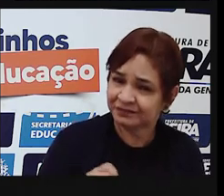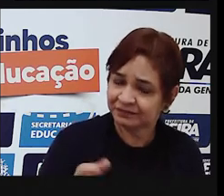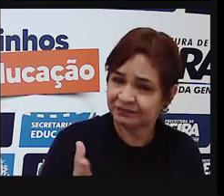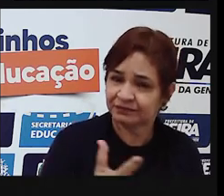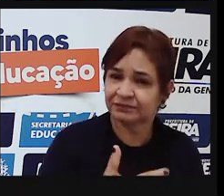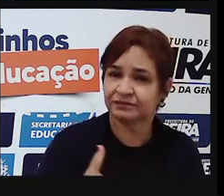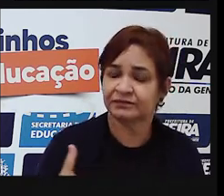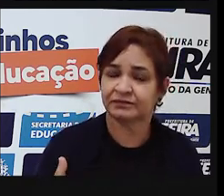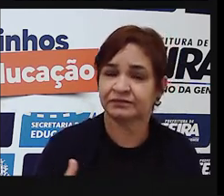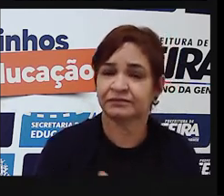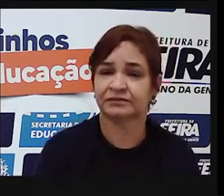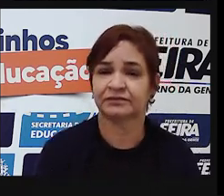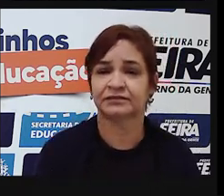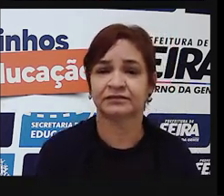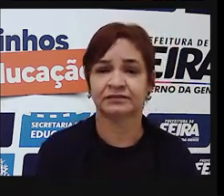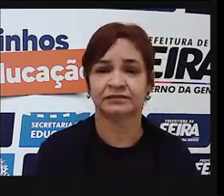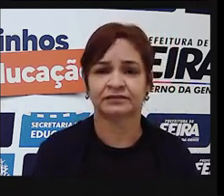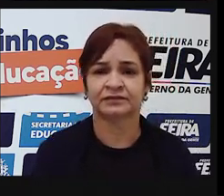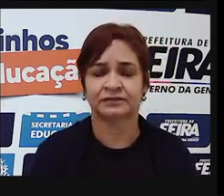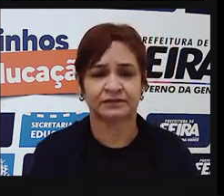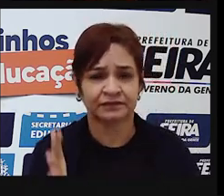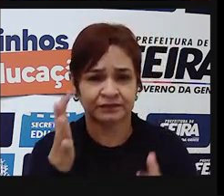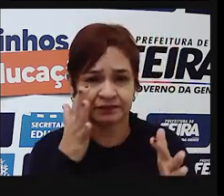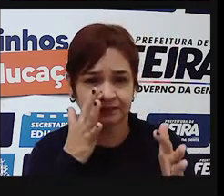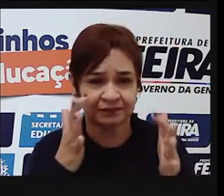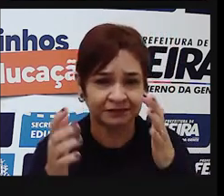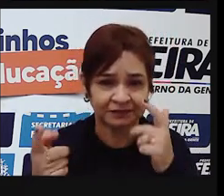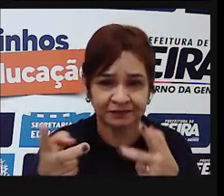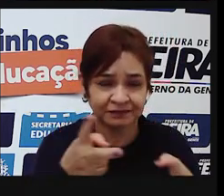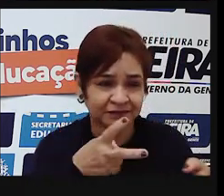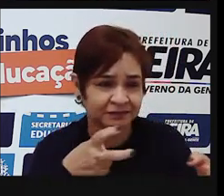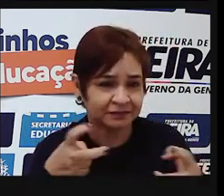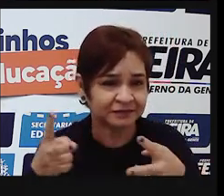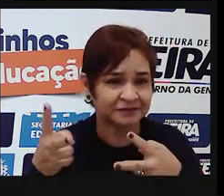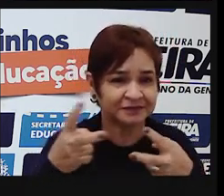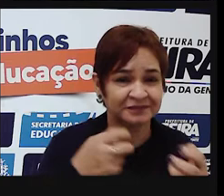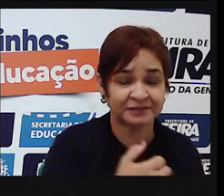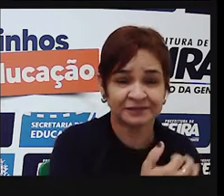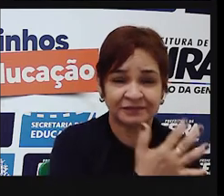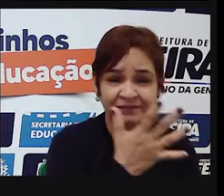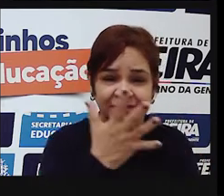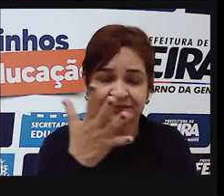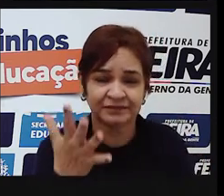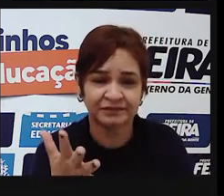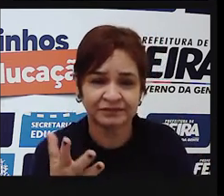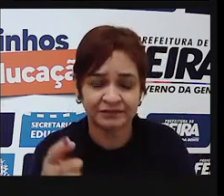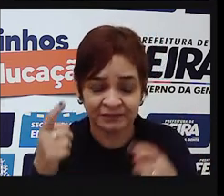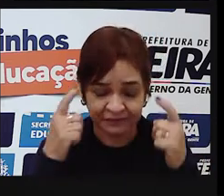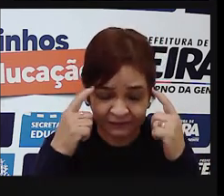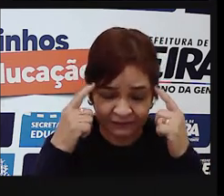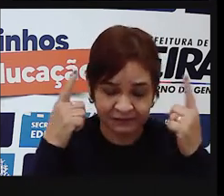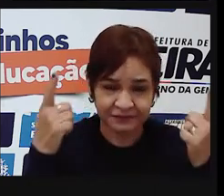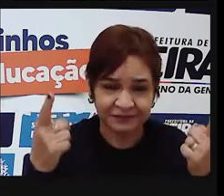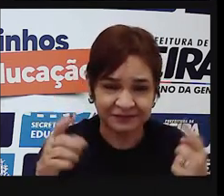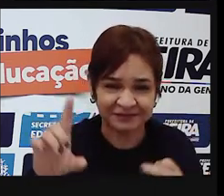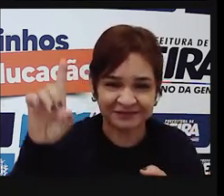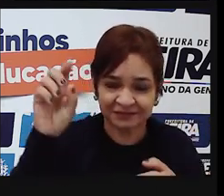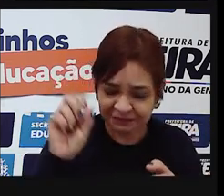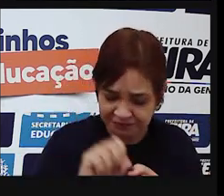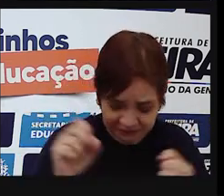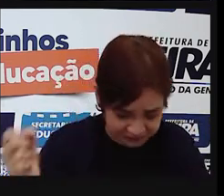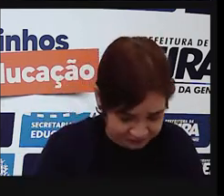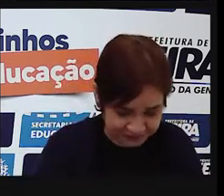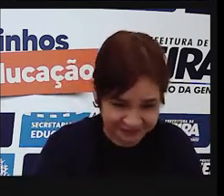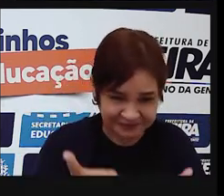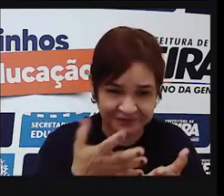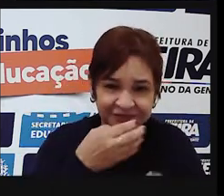ou não é? Quando a gente observa as formas da natureza, a gente sabe que o Criador foi o maior artista de